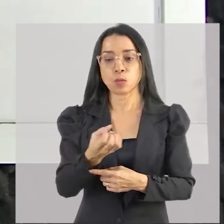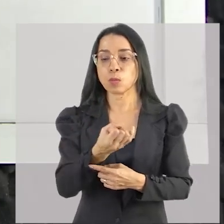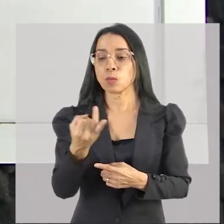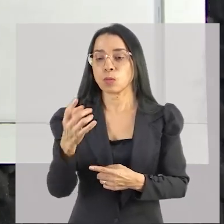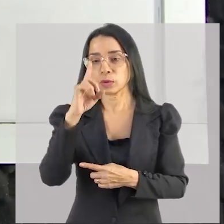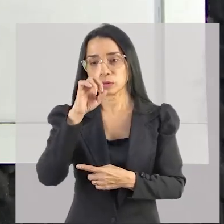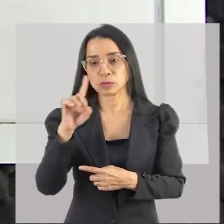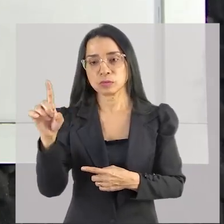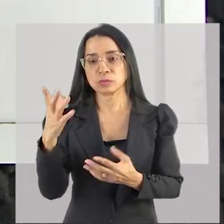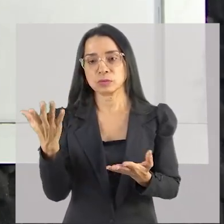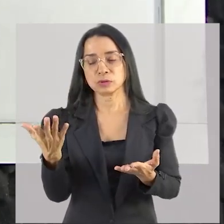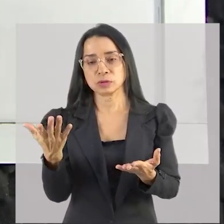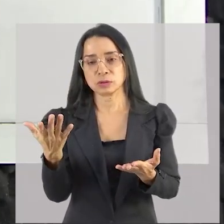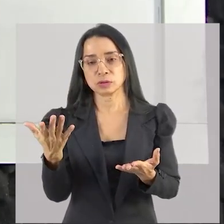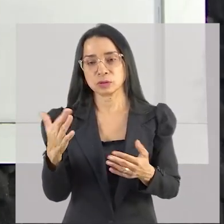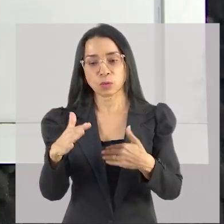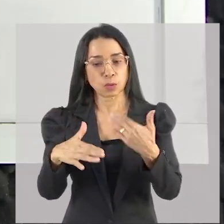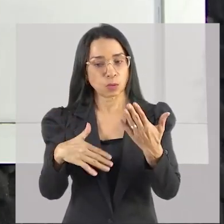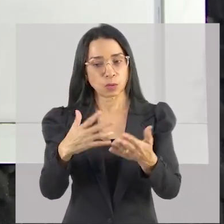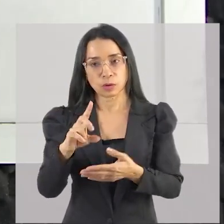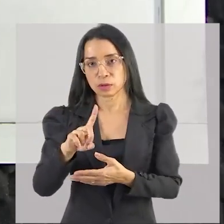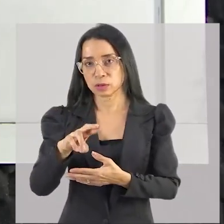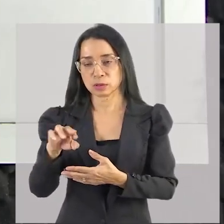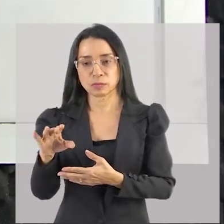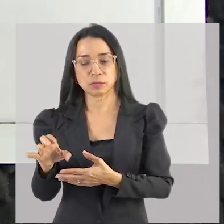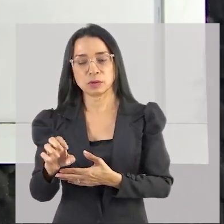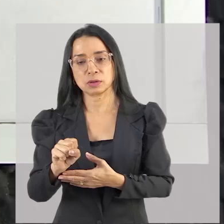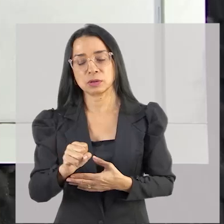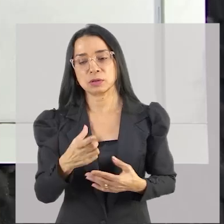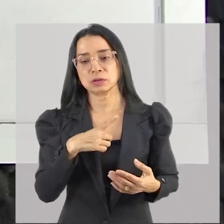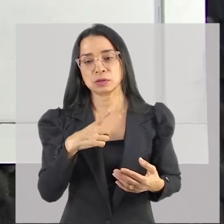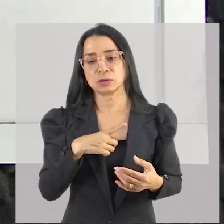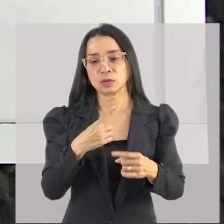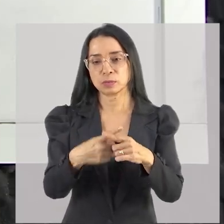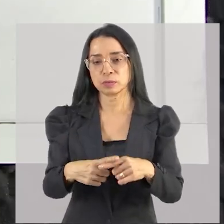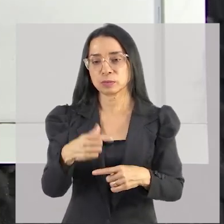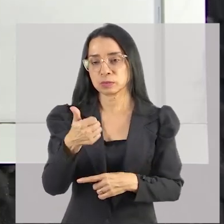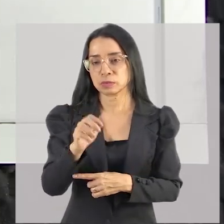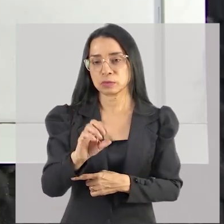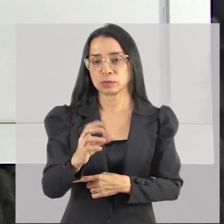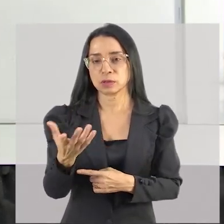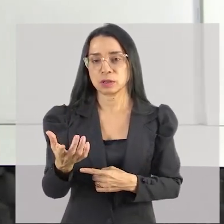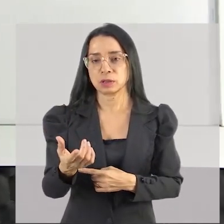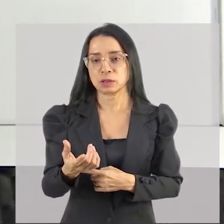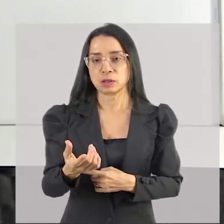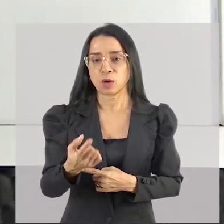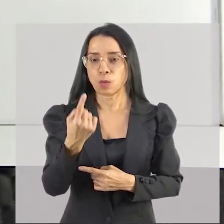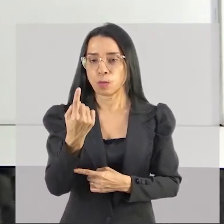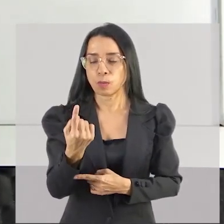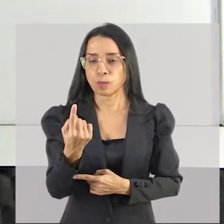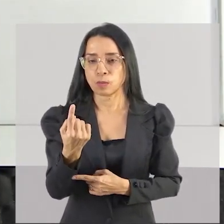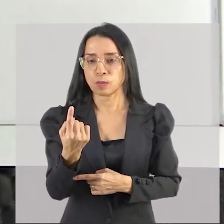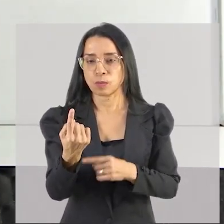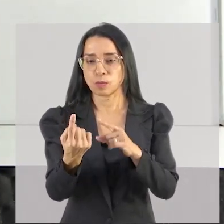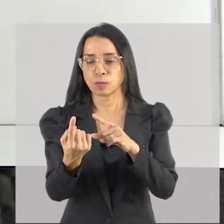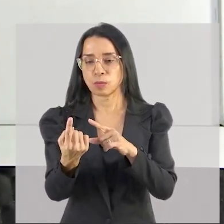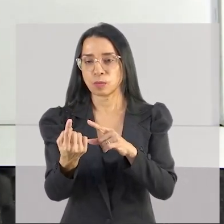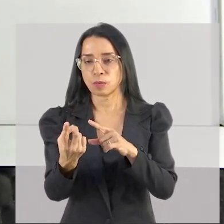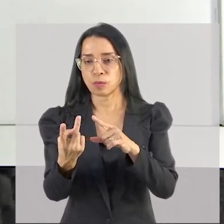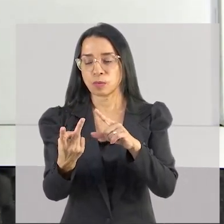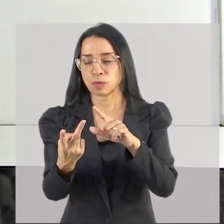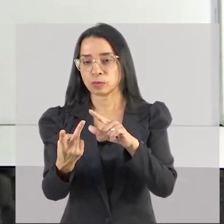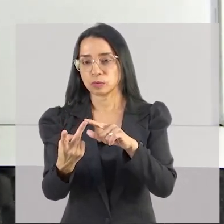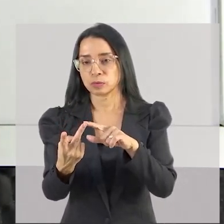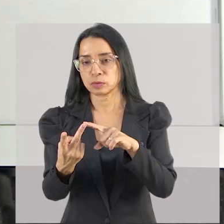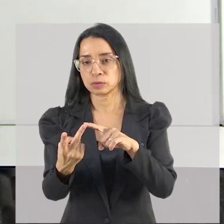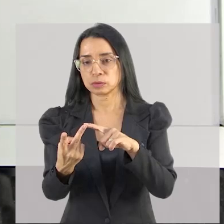quantos dias se passaram, turma, tá? Quantas vezes houve essa multiplicação por 10? Multiplicou por 10 uma vez, passou 3